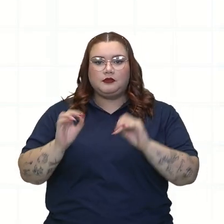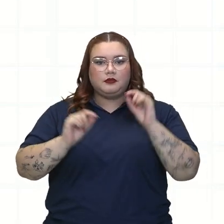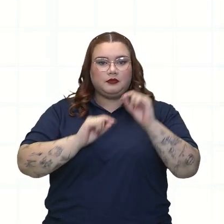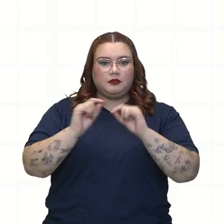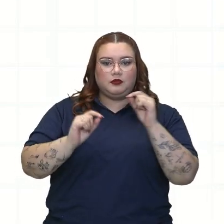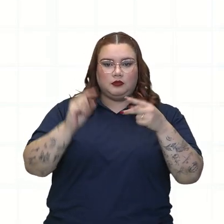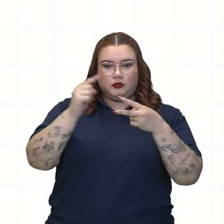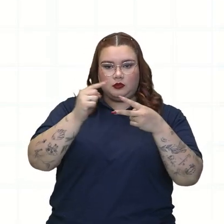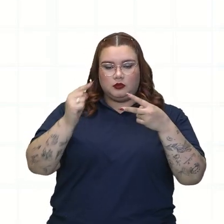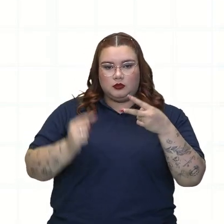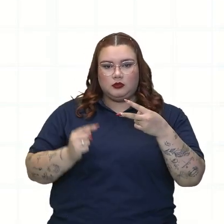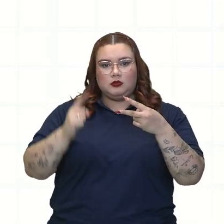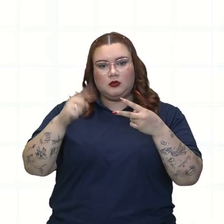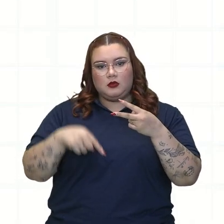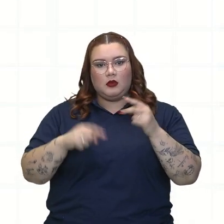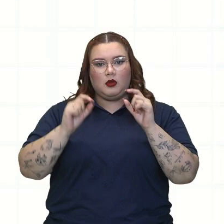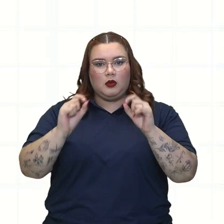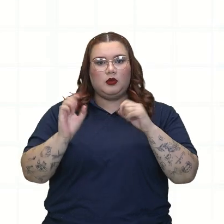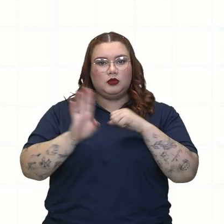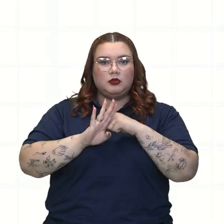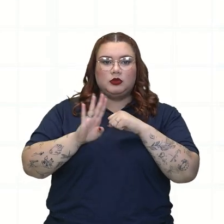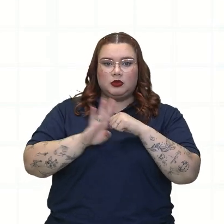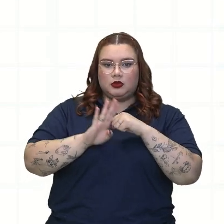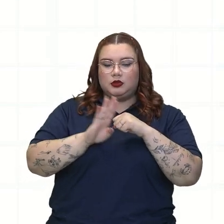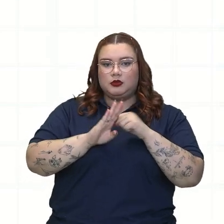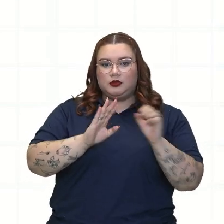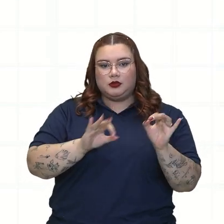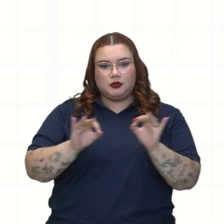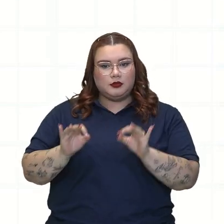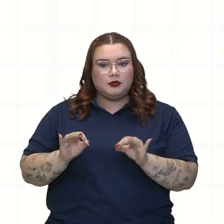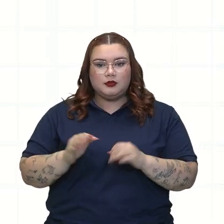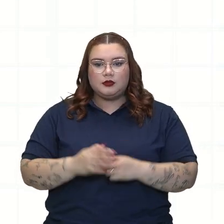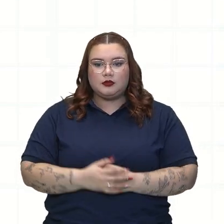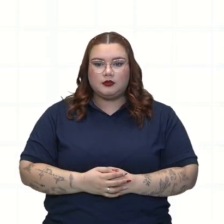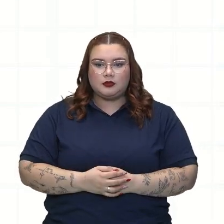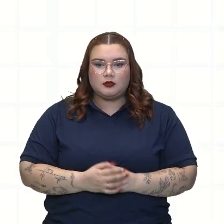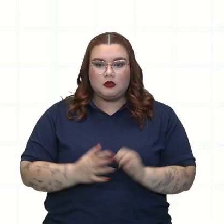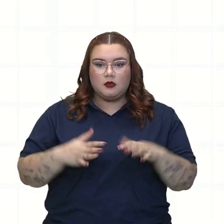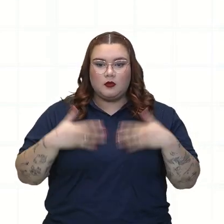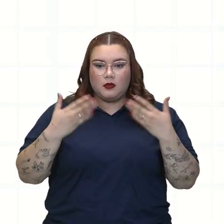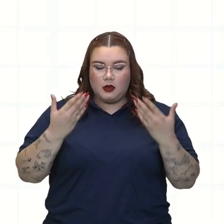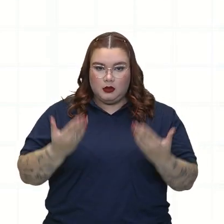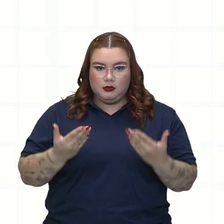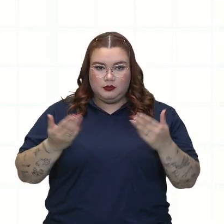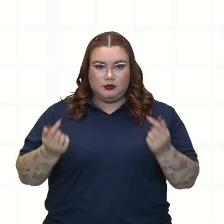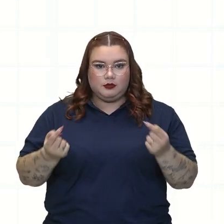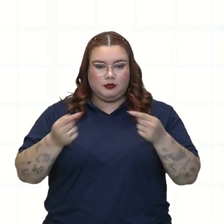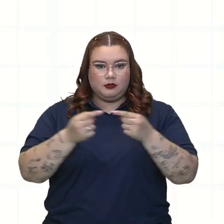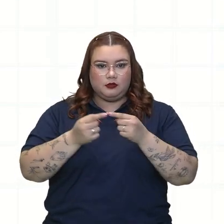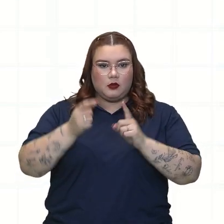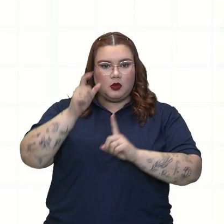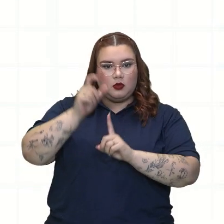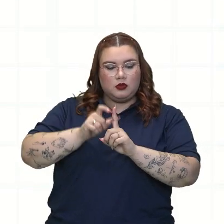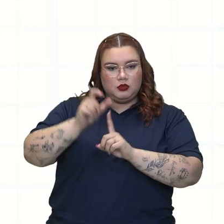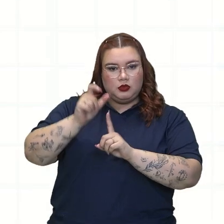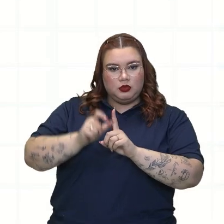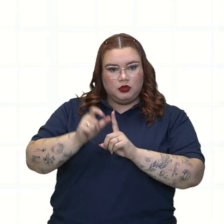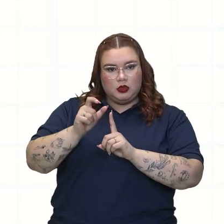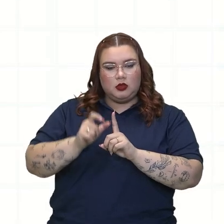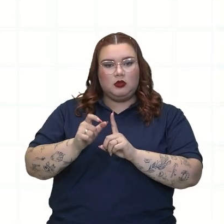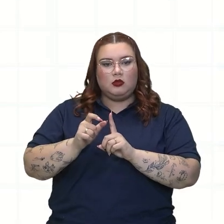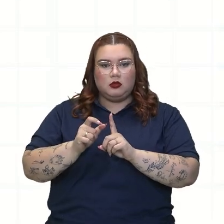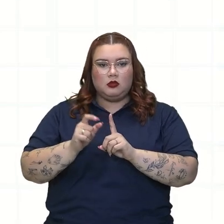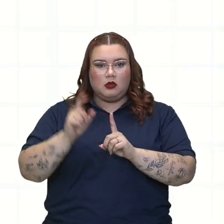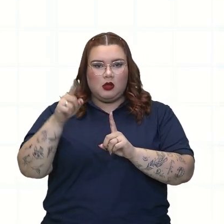dois são substantivos, né? Então, no caso deste sujeito aqui, que é pequenininho,